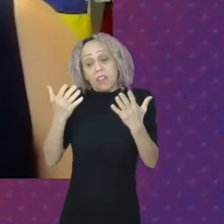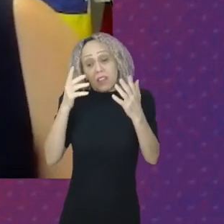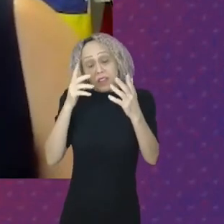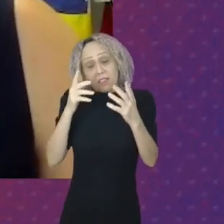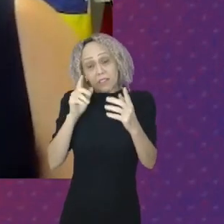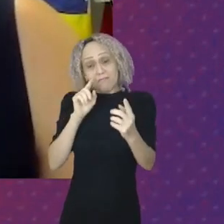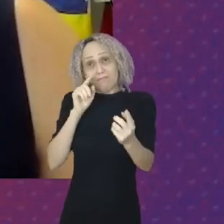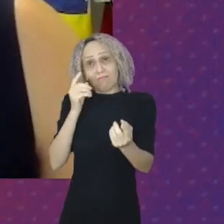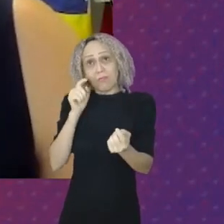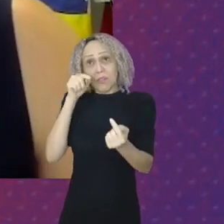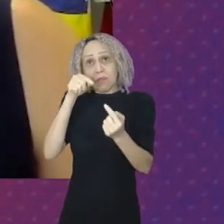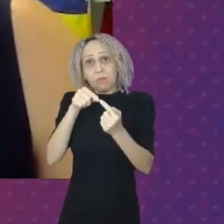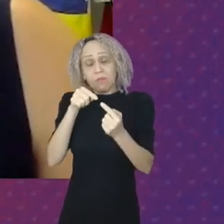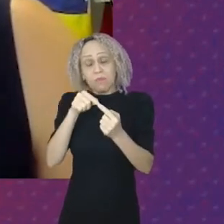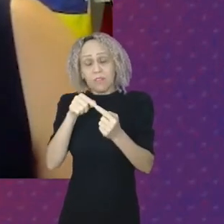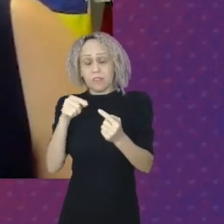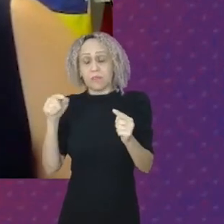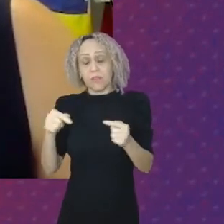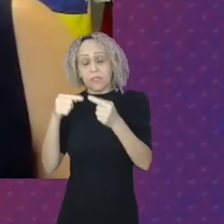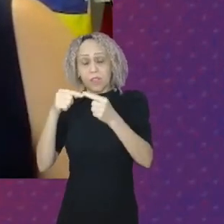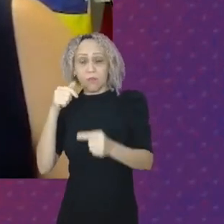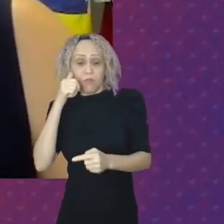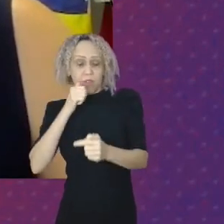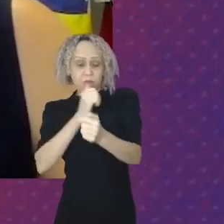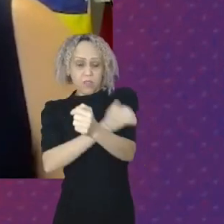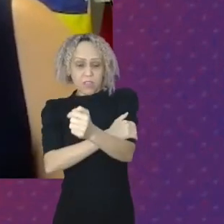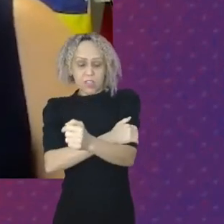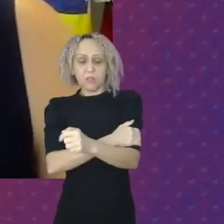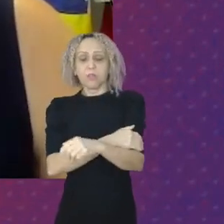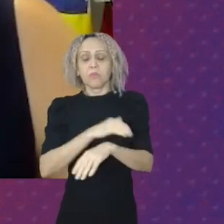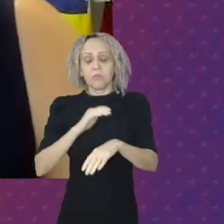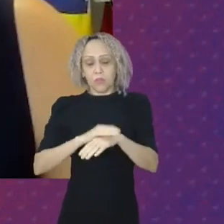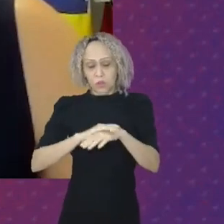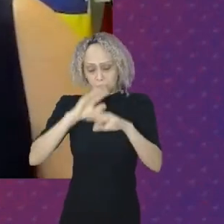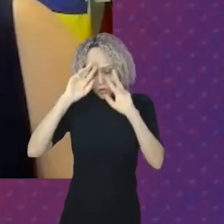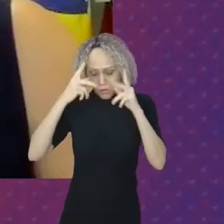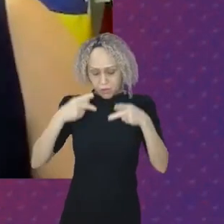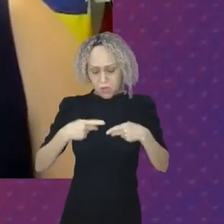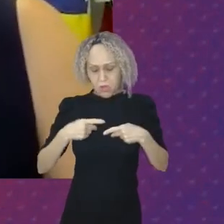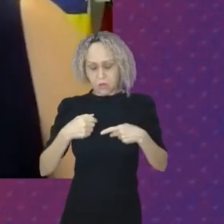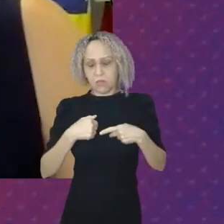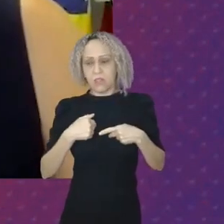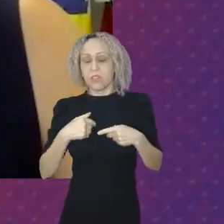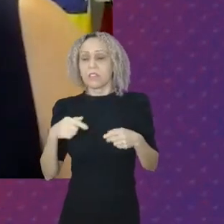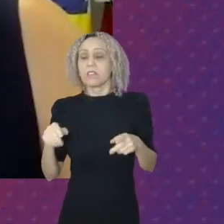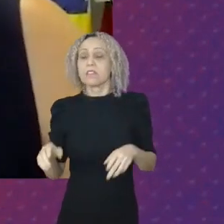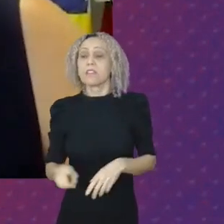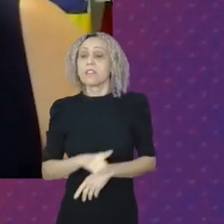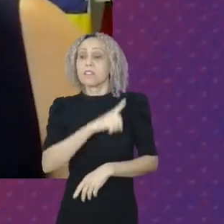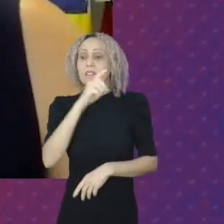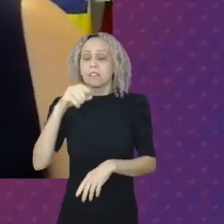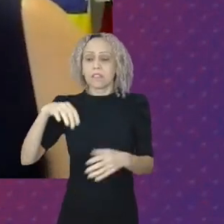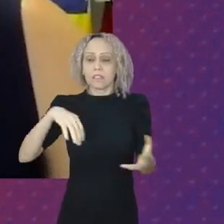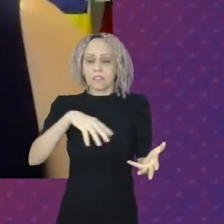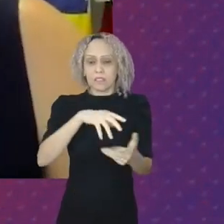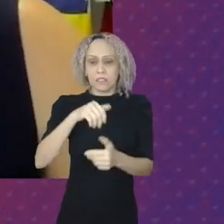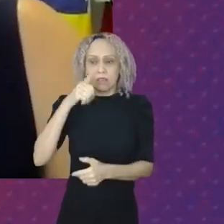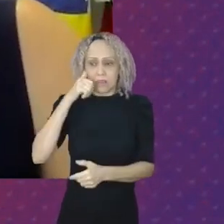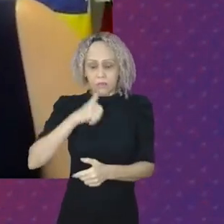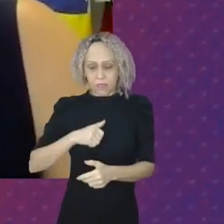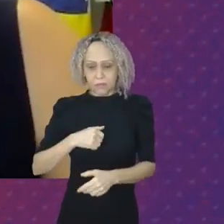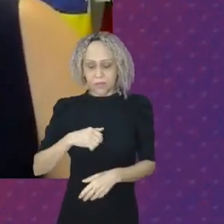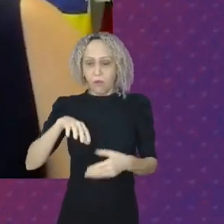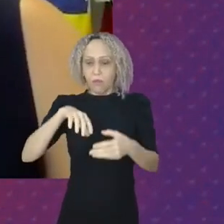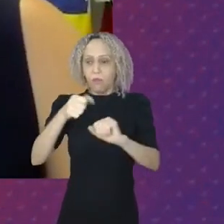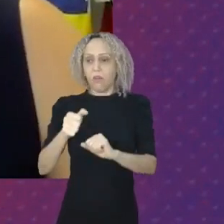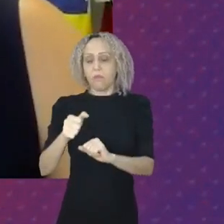e também da luta desse Dia Internacional das Mulheres. Eu sou formada em Ciências Sociais,